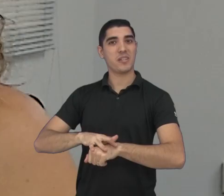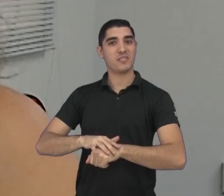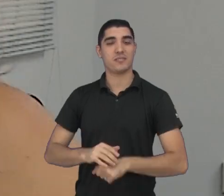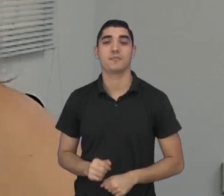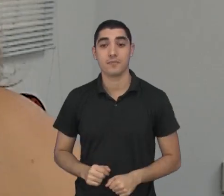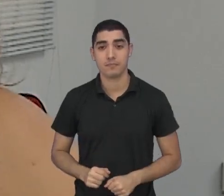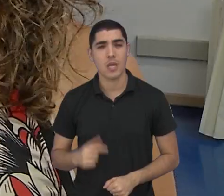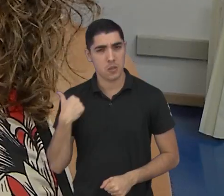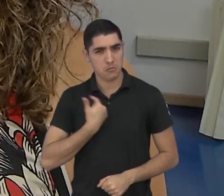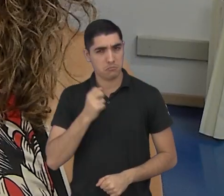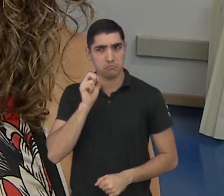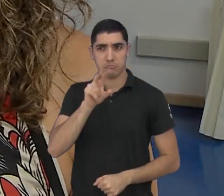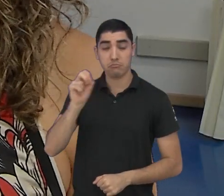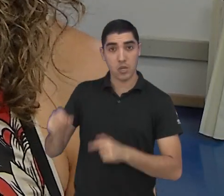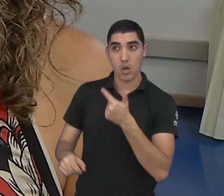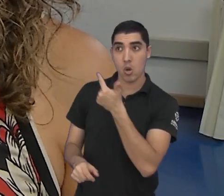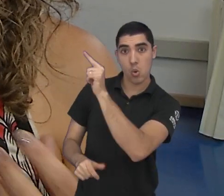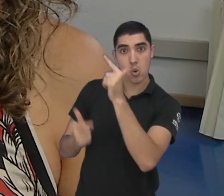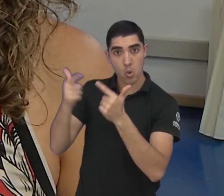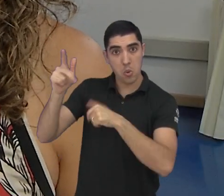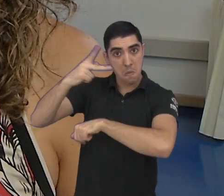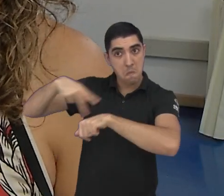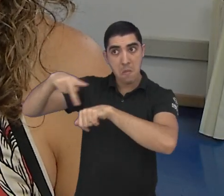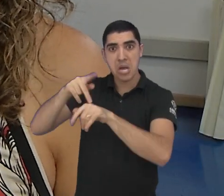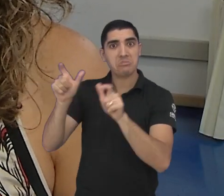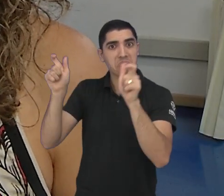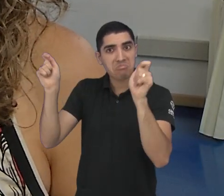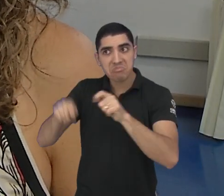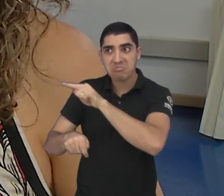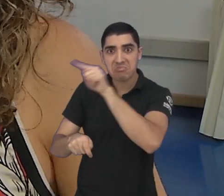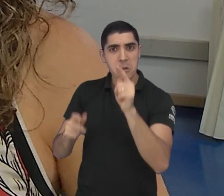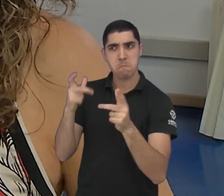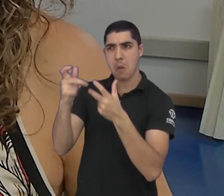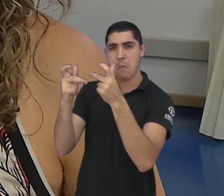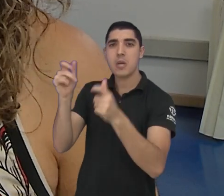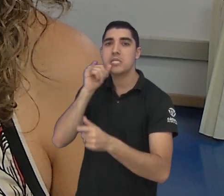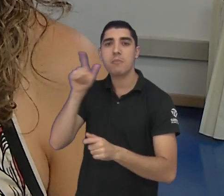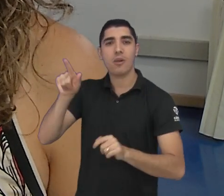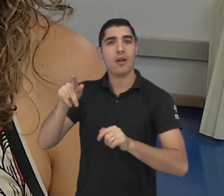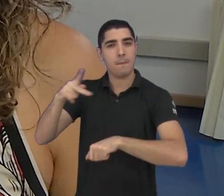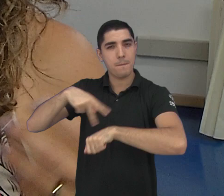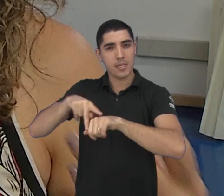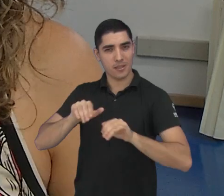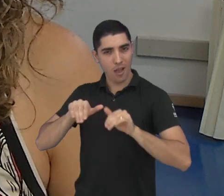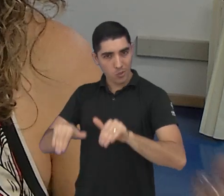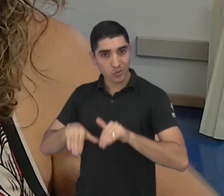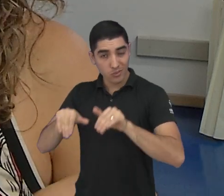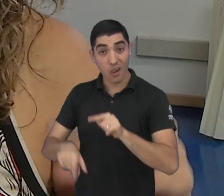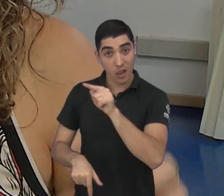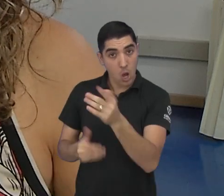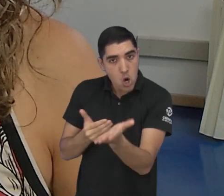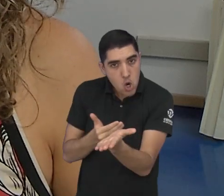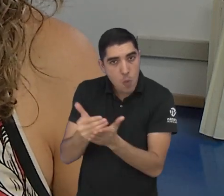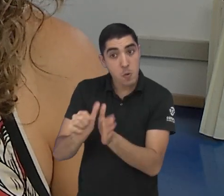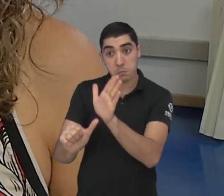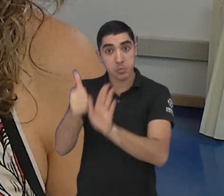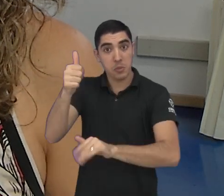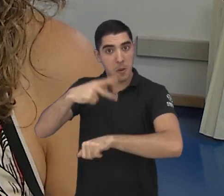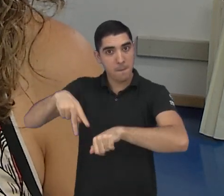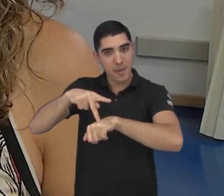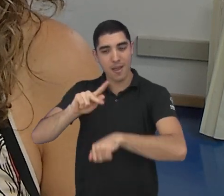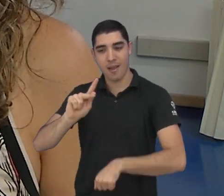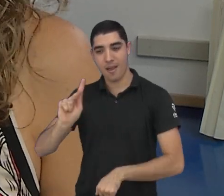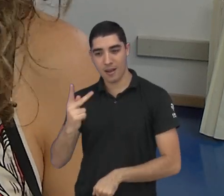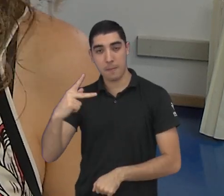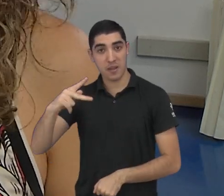doença do país. O que a gente vê é que em países onde a vacinação é amplamente difundida, como na Austrália, que é onde começou a vacina